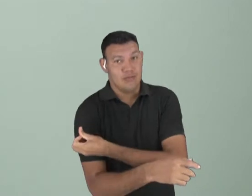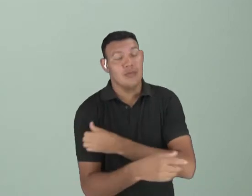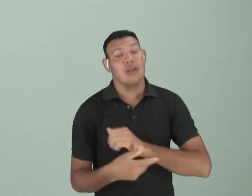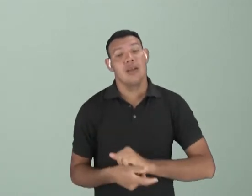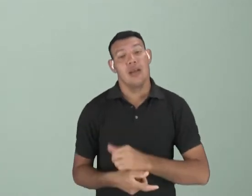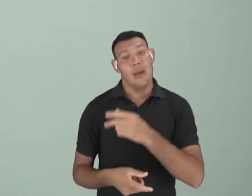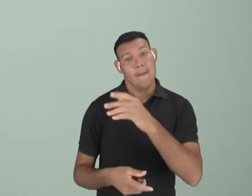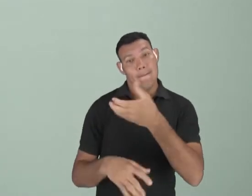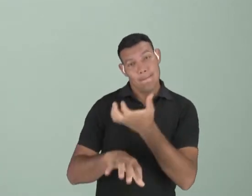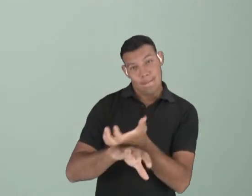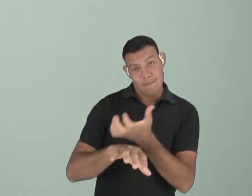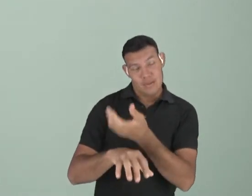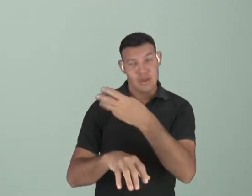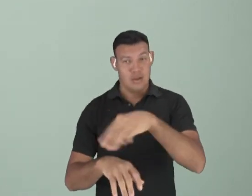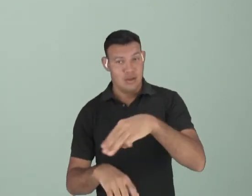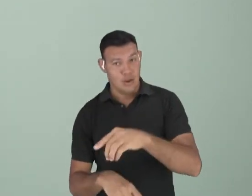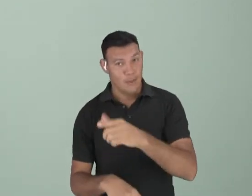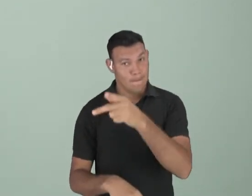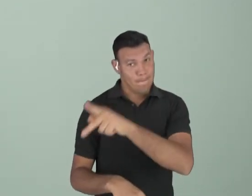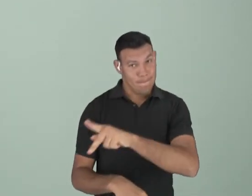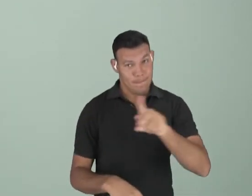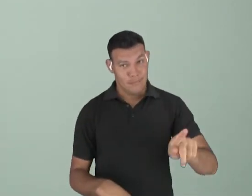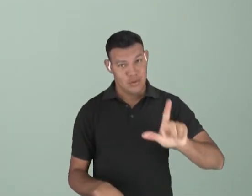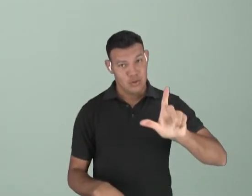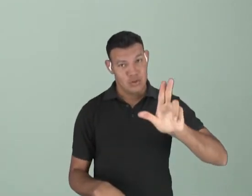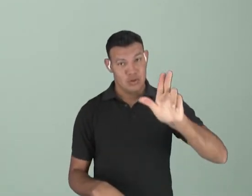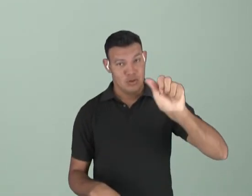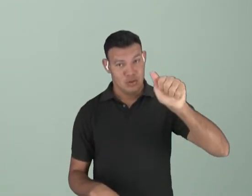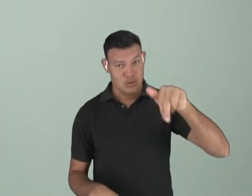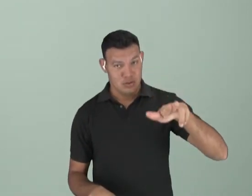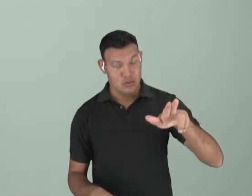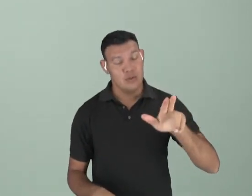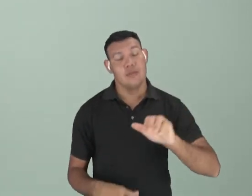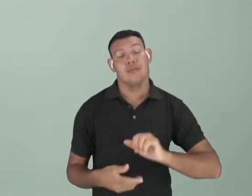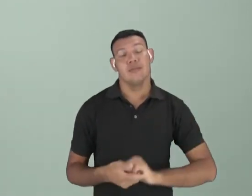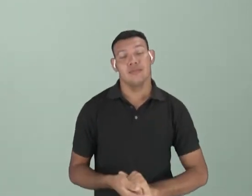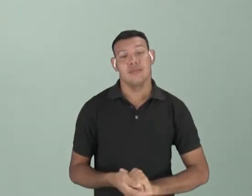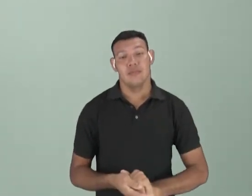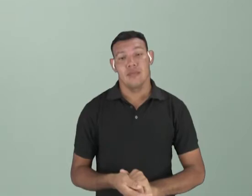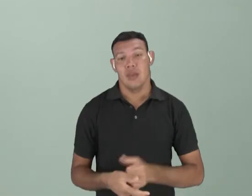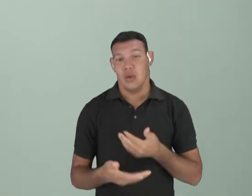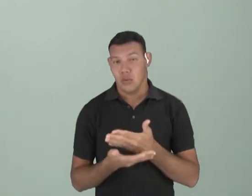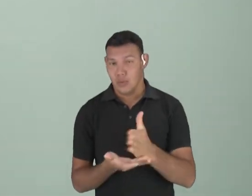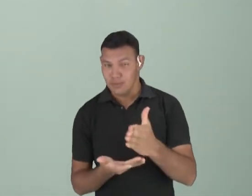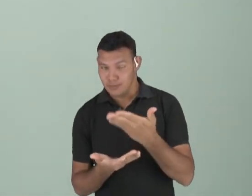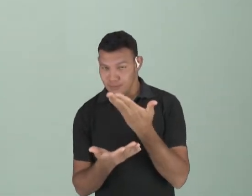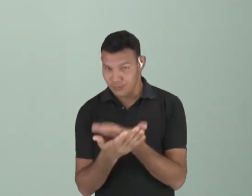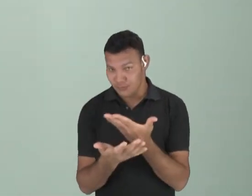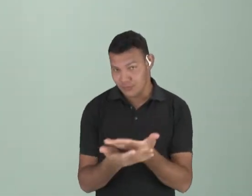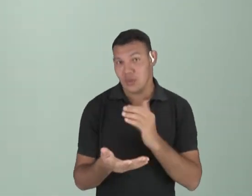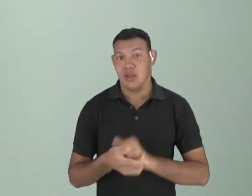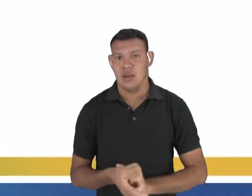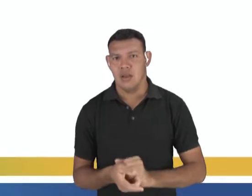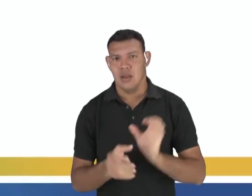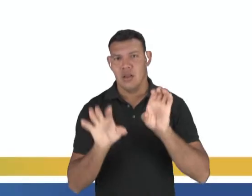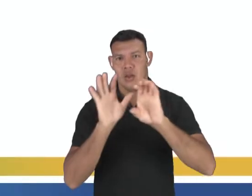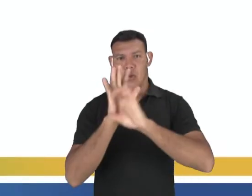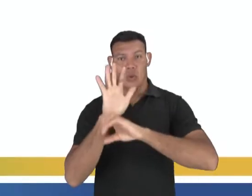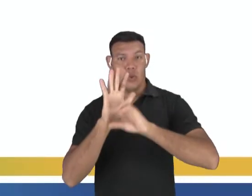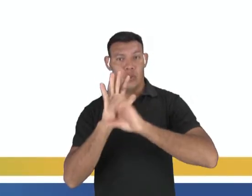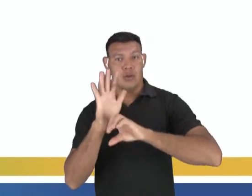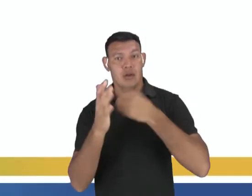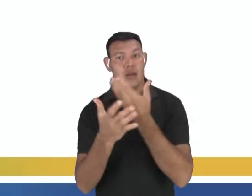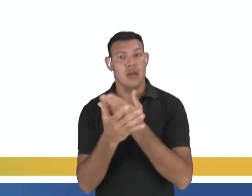ano meu nome é Luan Felipe sou professor de matemática da rede pública Então vamos iniciar nossa aula bom hoje um conteúdo